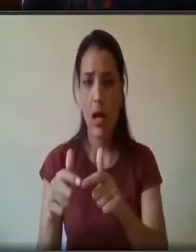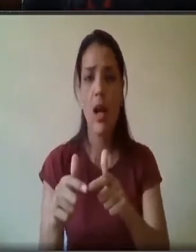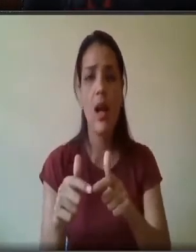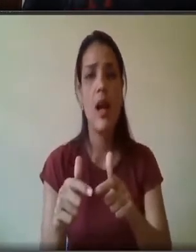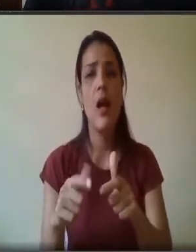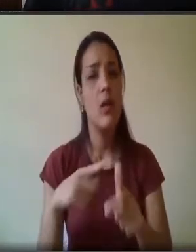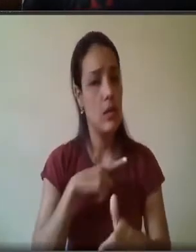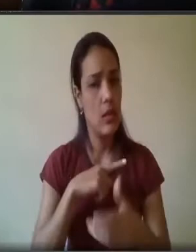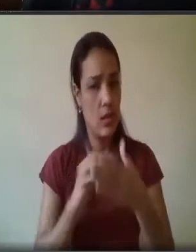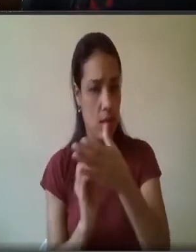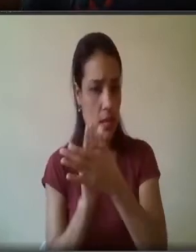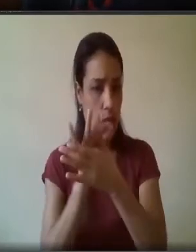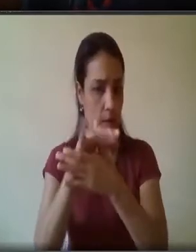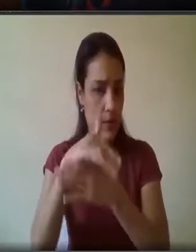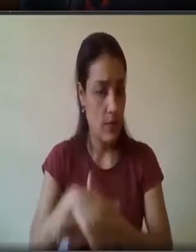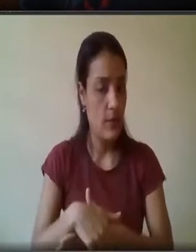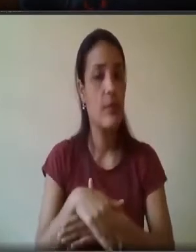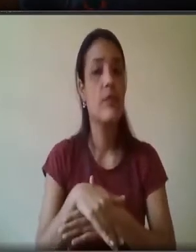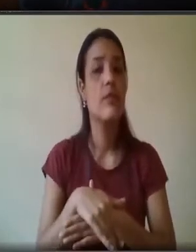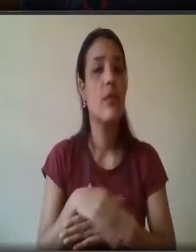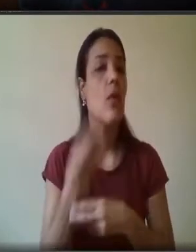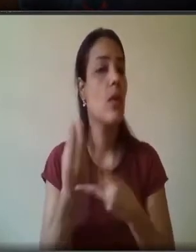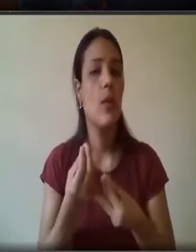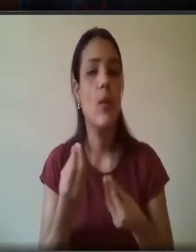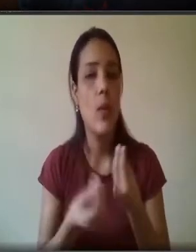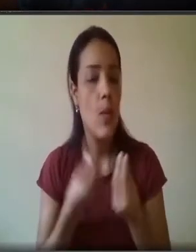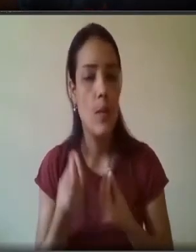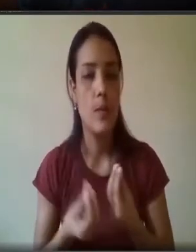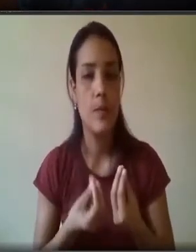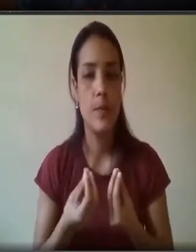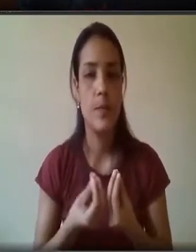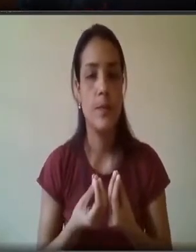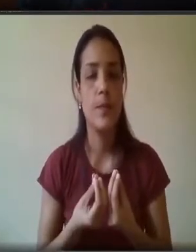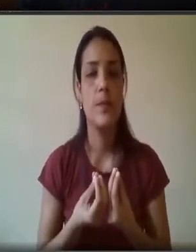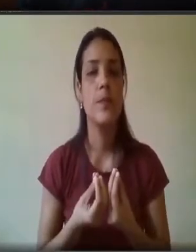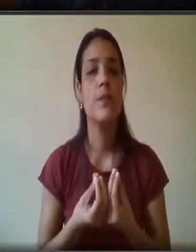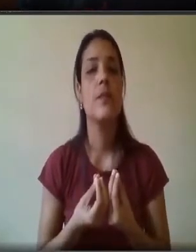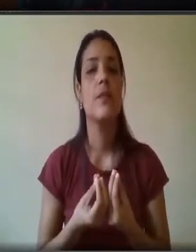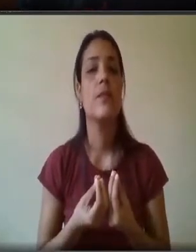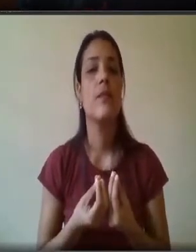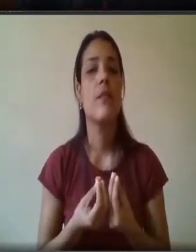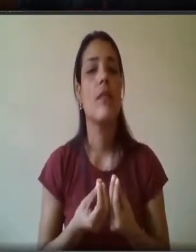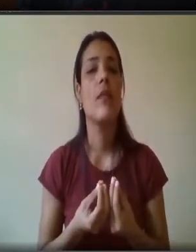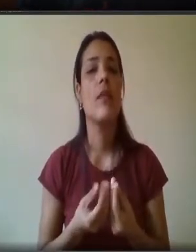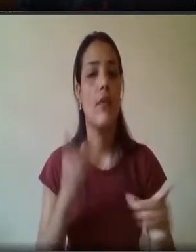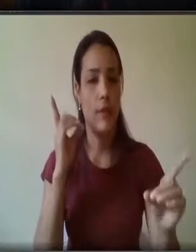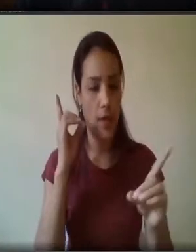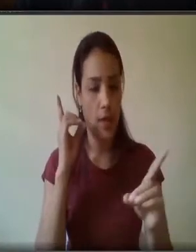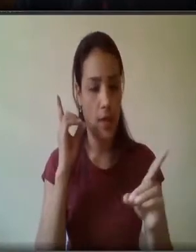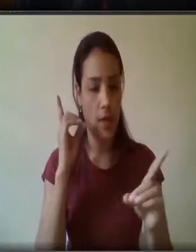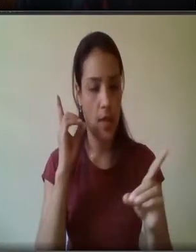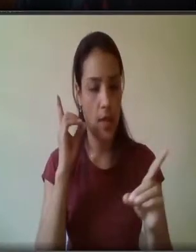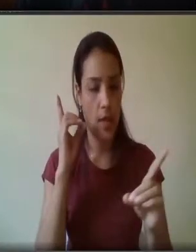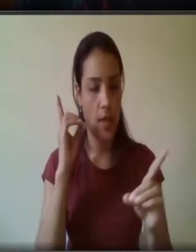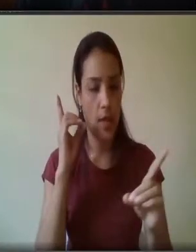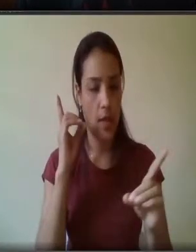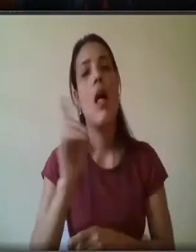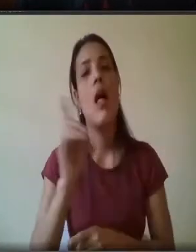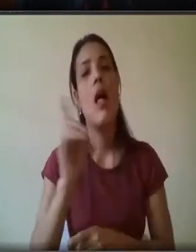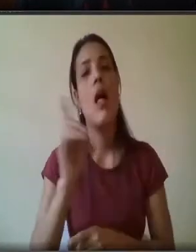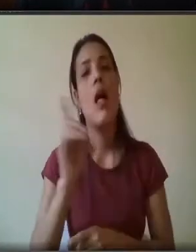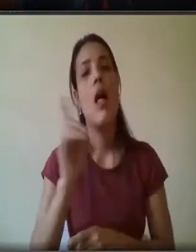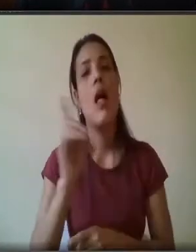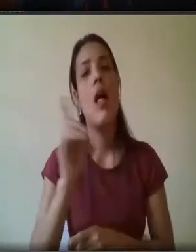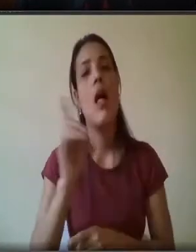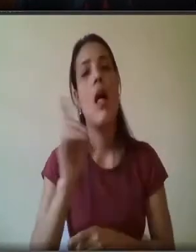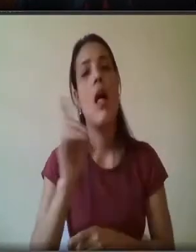uma curiosidade para isso. Você vai encontrar ex-vulcões no interior de Cuiabá, no Centro-Oeste, no